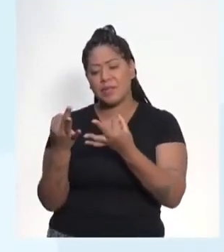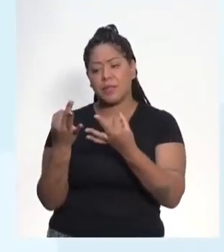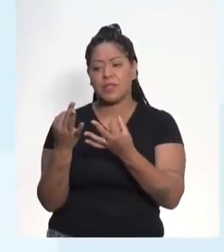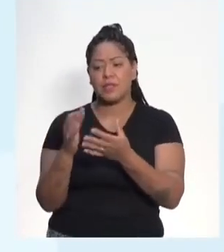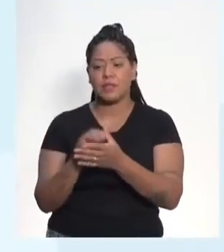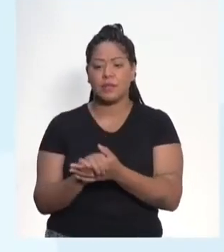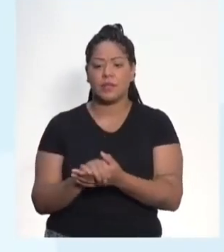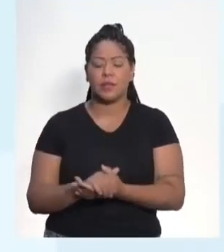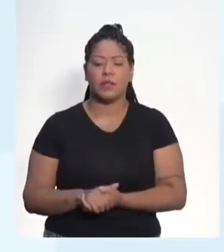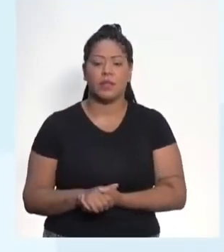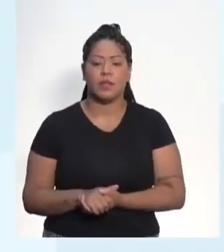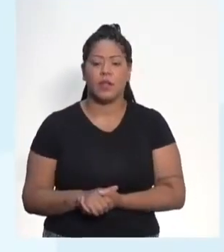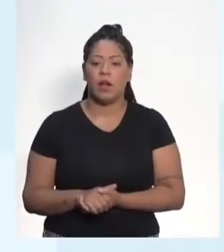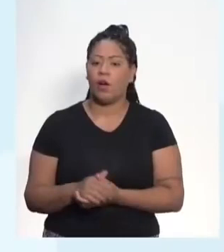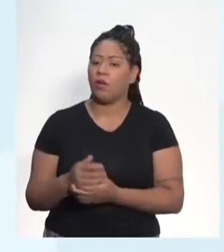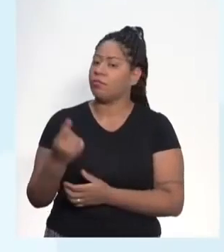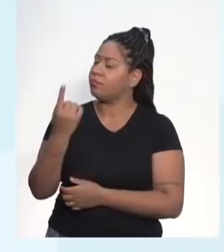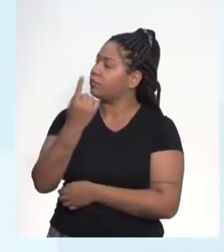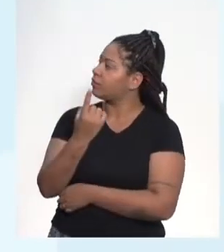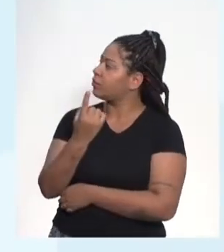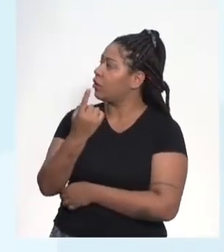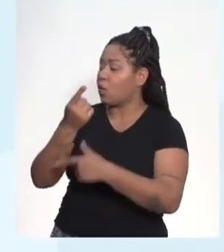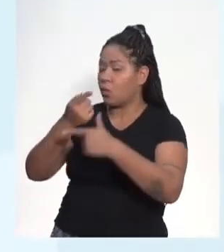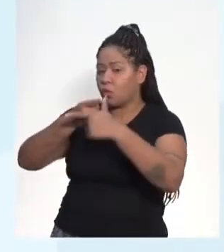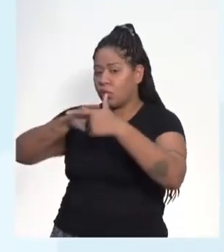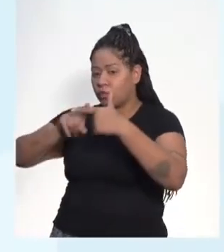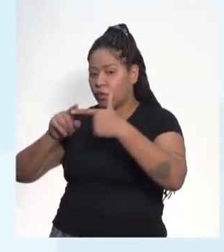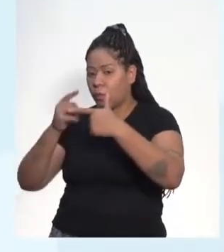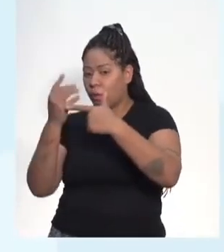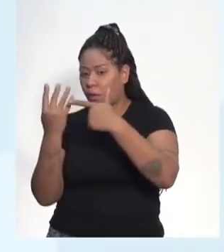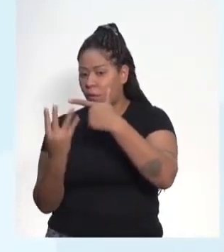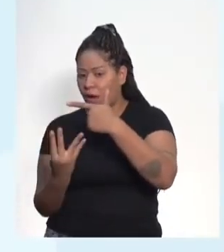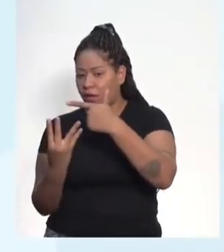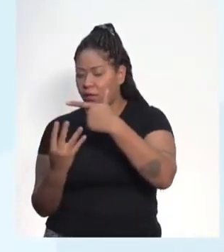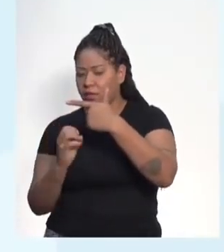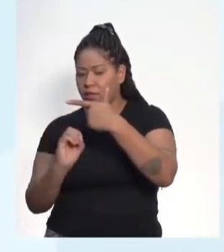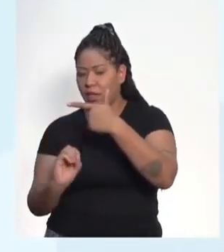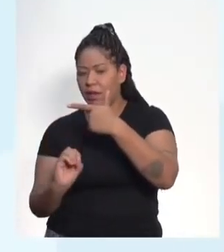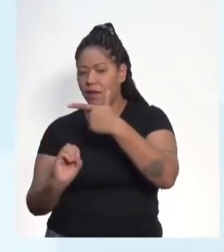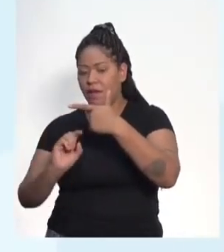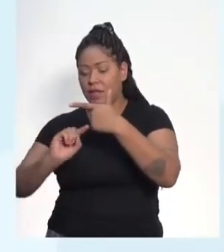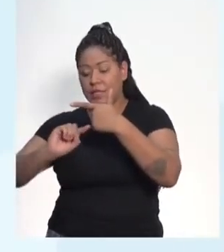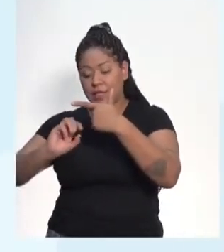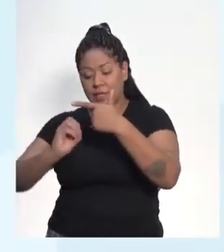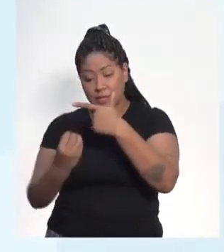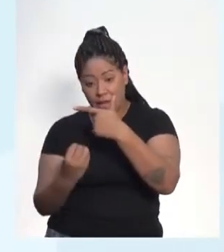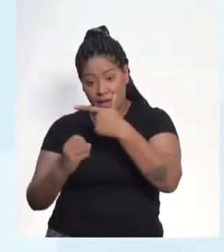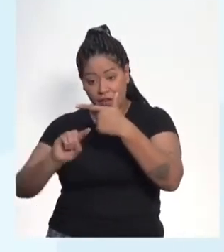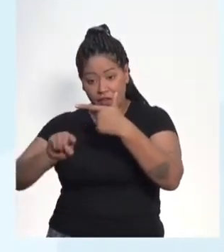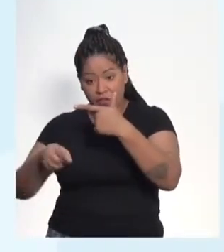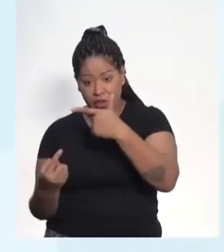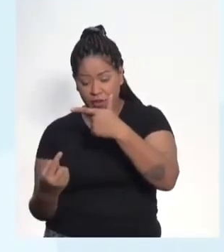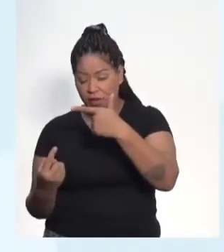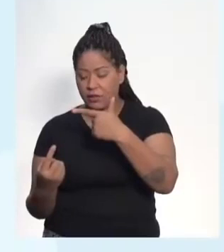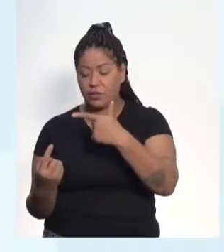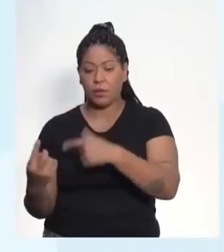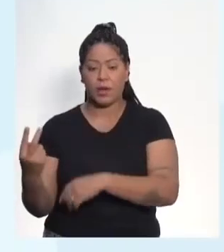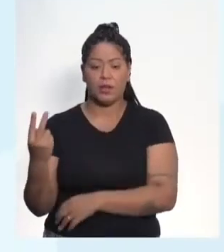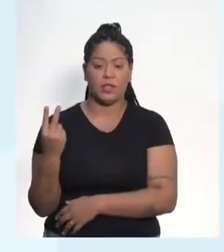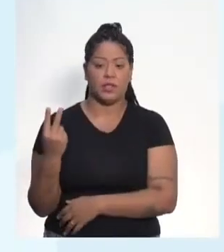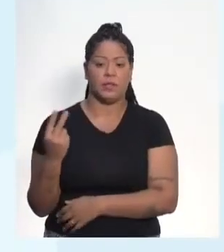seja, aquele método comum, né? 1 dividido por 4, 0, sobra 2,